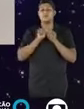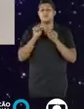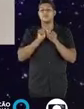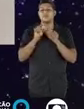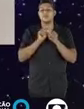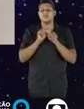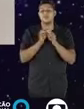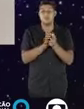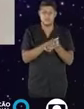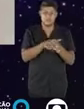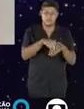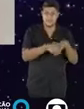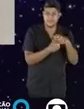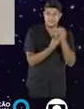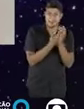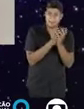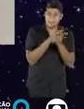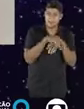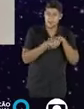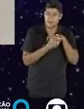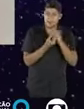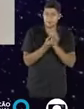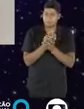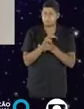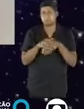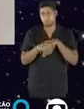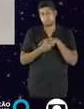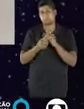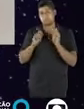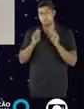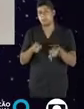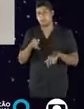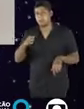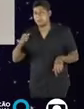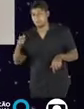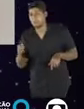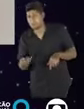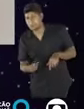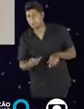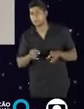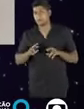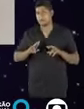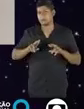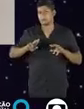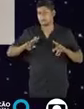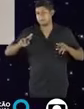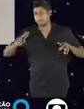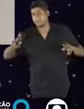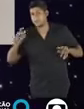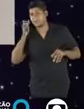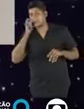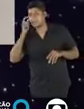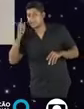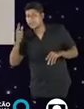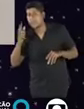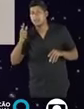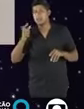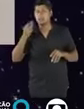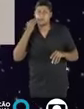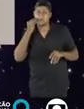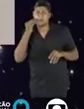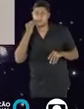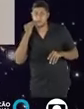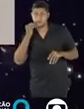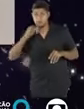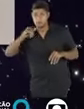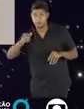um detergente, um sabão com essa casca. Então dá para aproveitar, assim, ter várias ideias e várias oportunidades